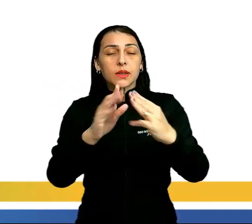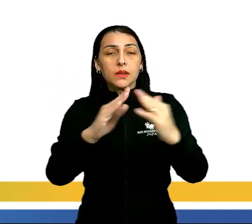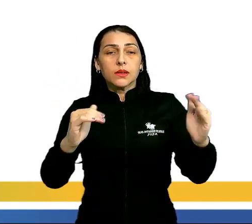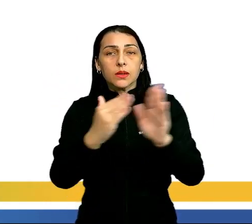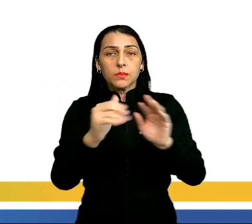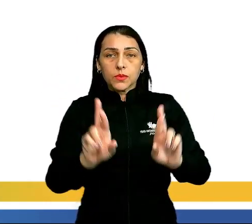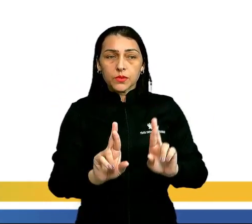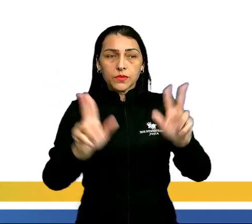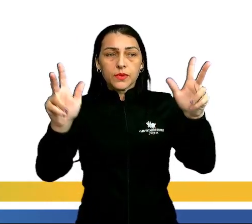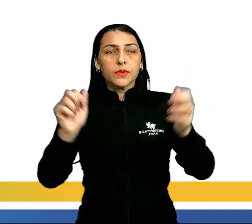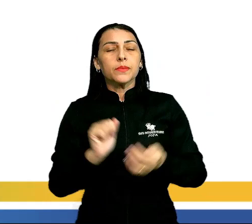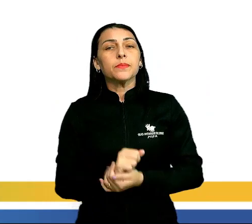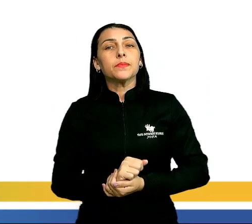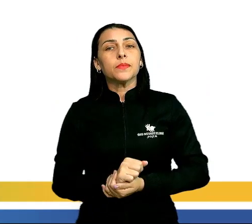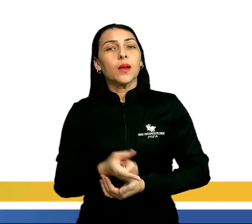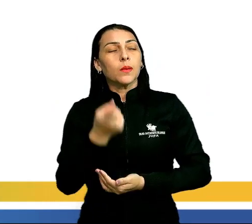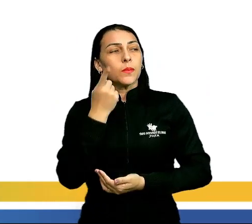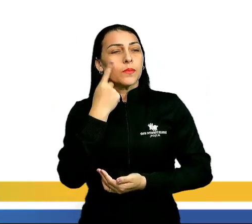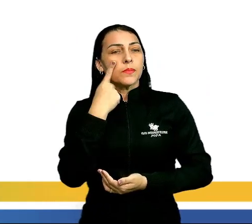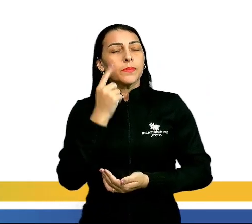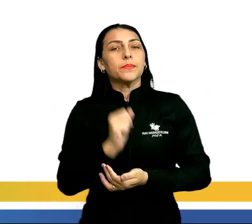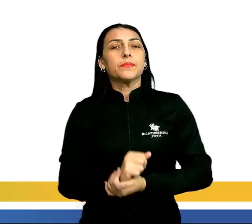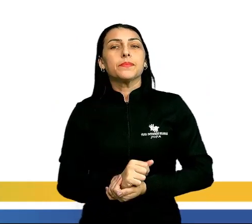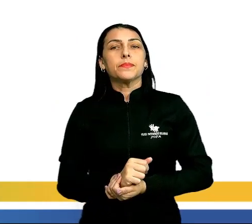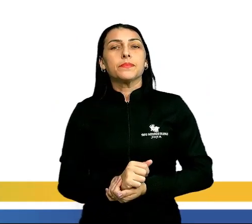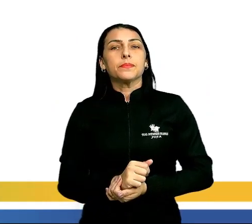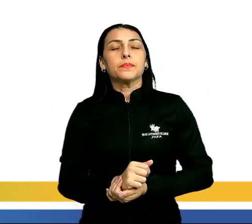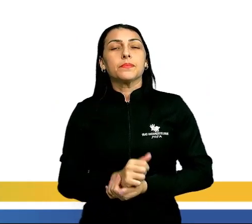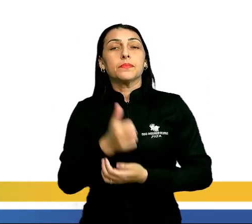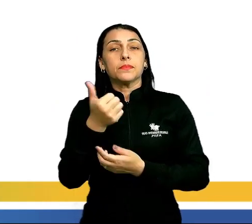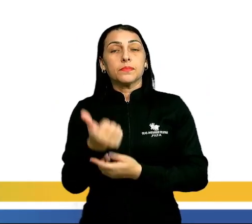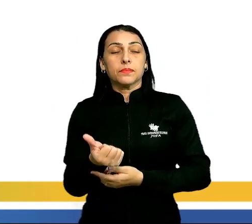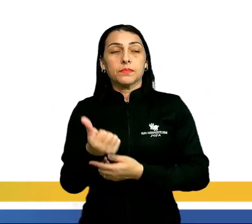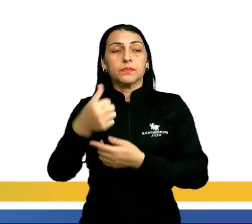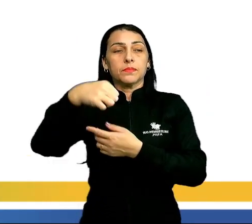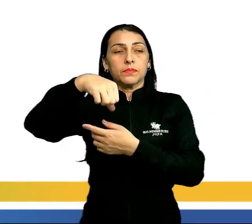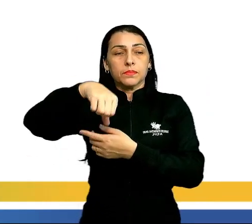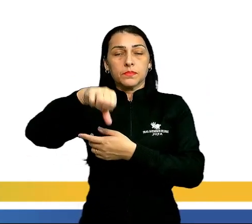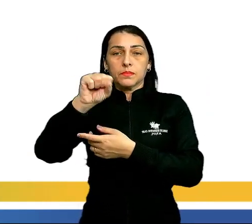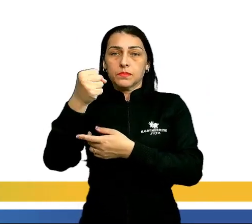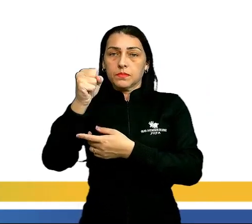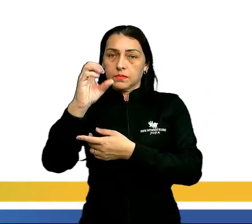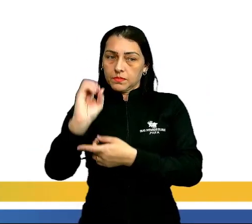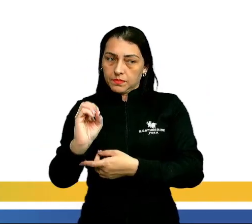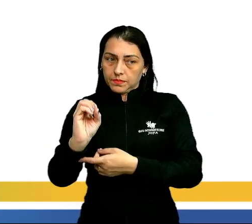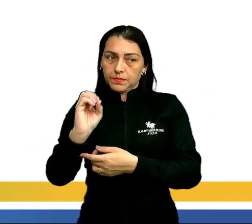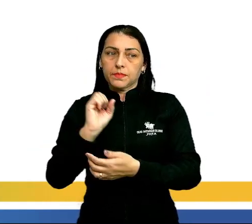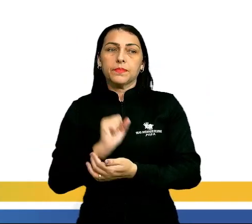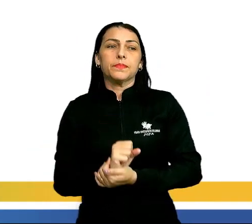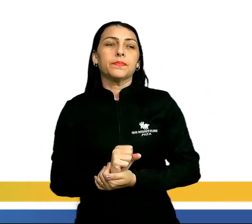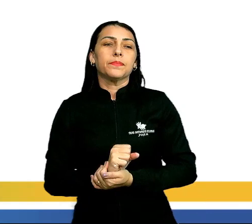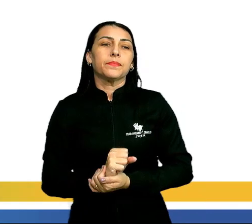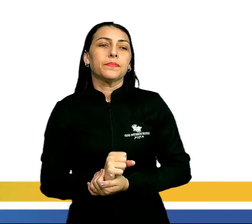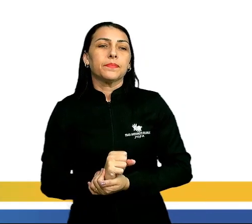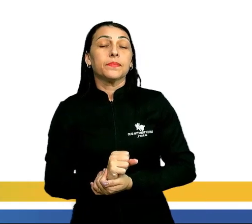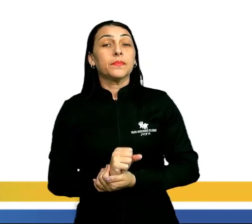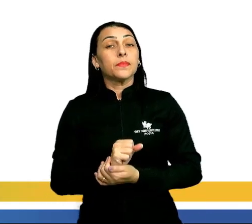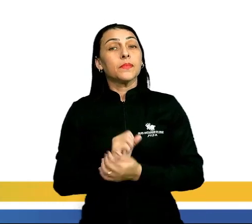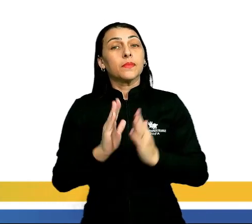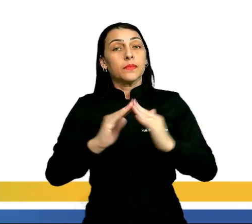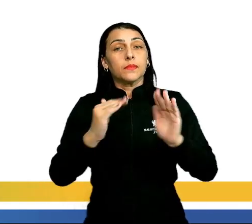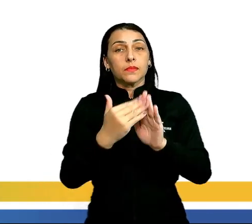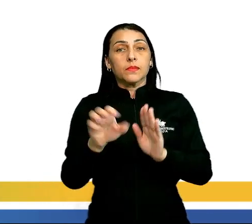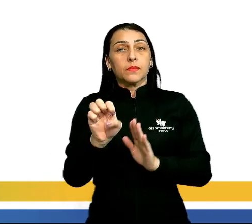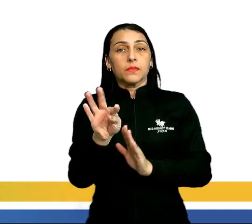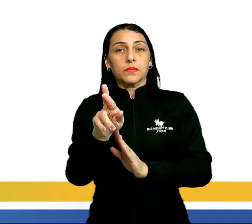pirâmides diferentes. Vamos avaliar. Nós temos a pirâmide etária em 1980, nós temos